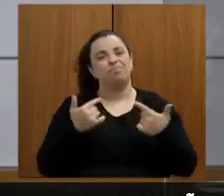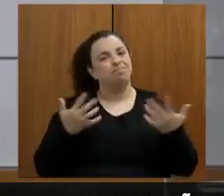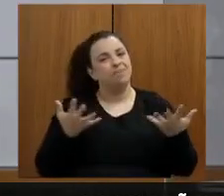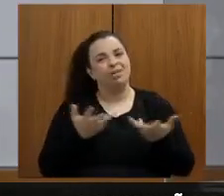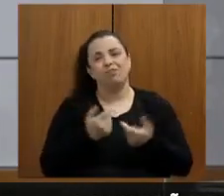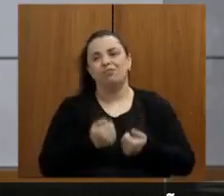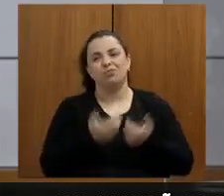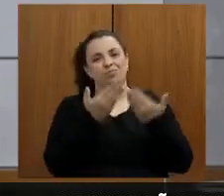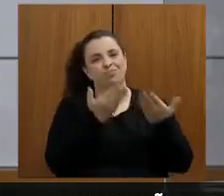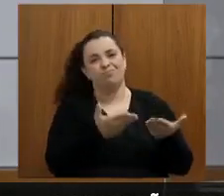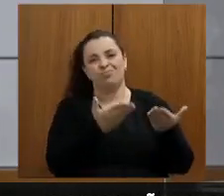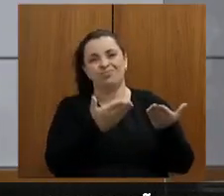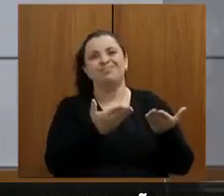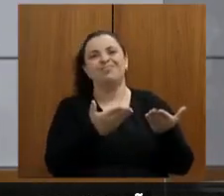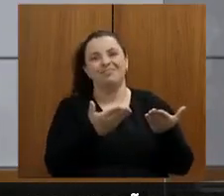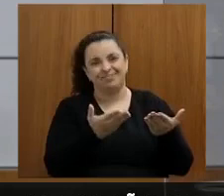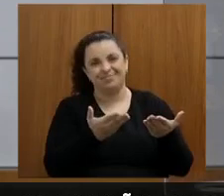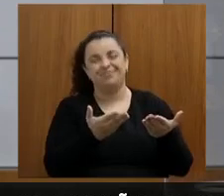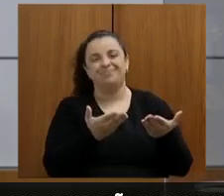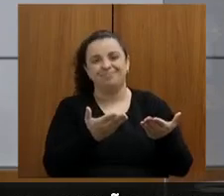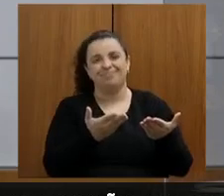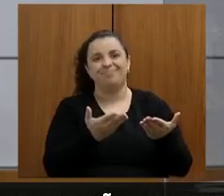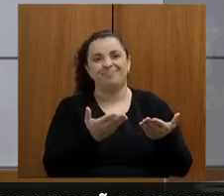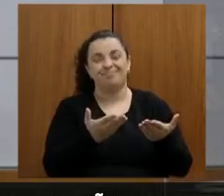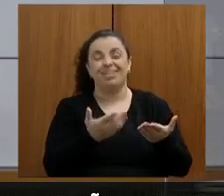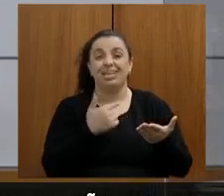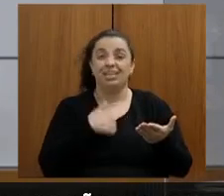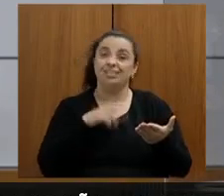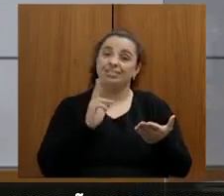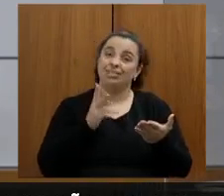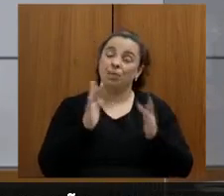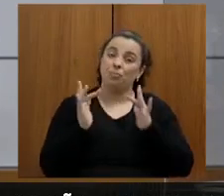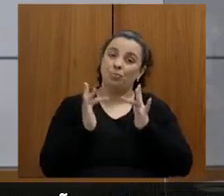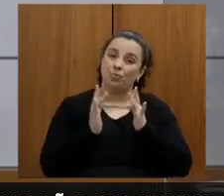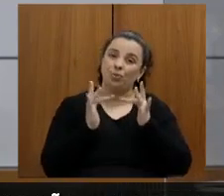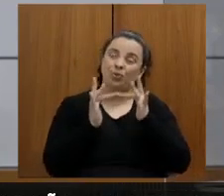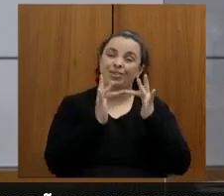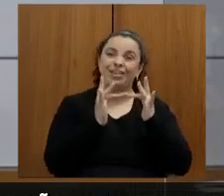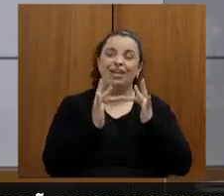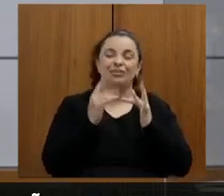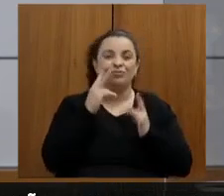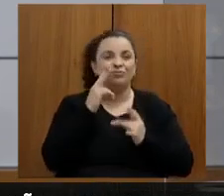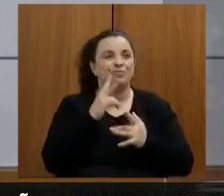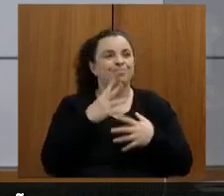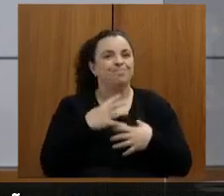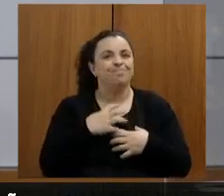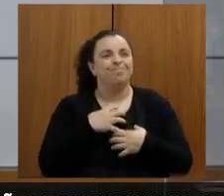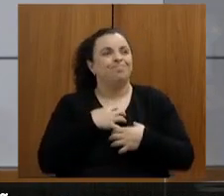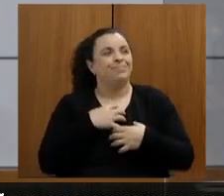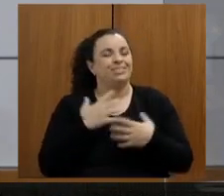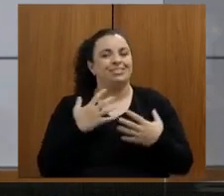que vocês estão realizando e quando eu tenho contato a vibração